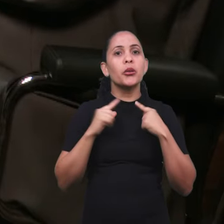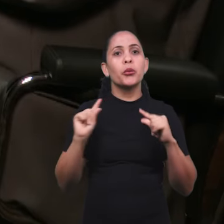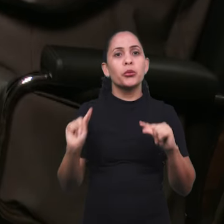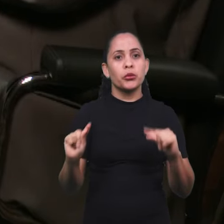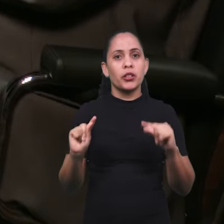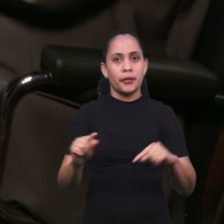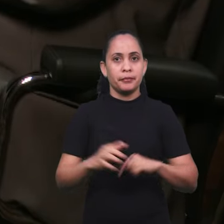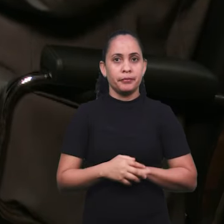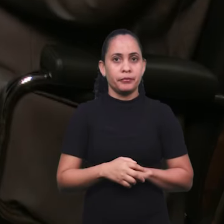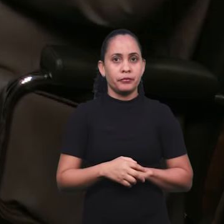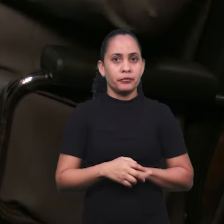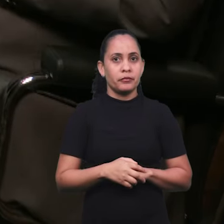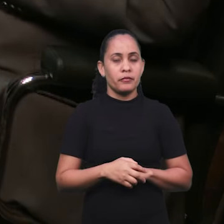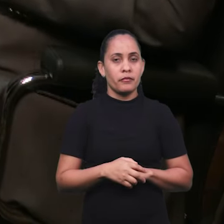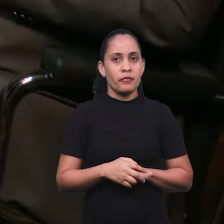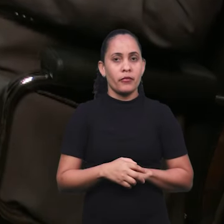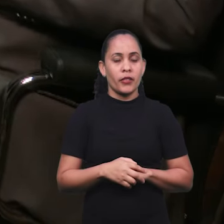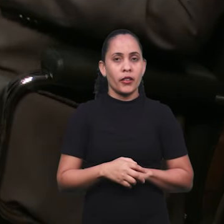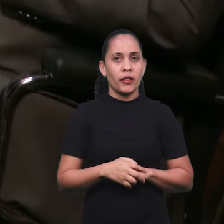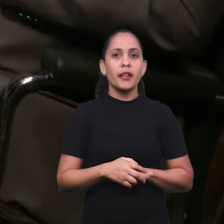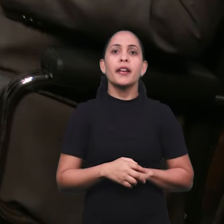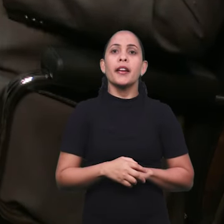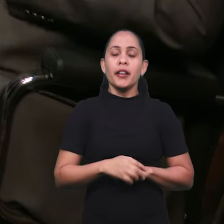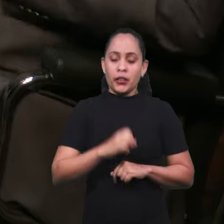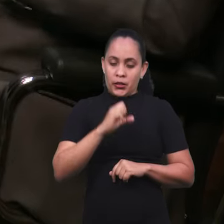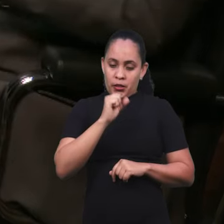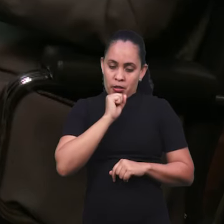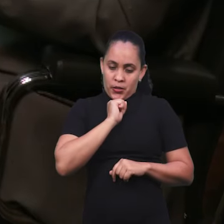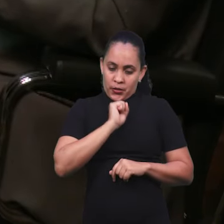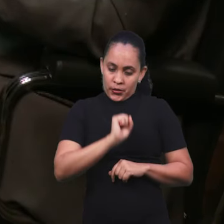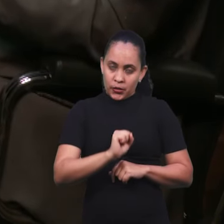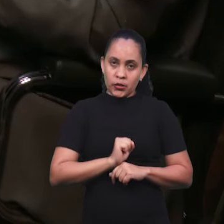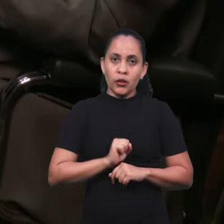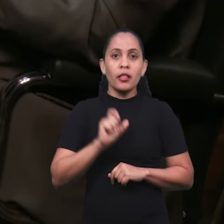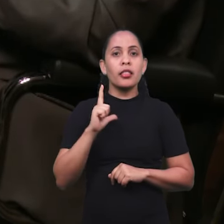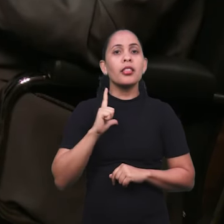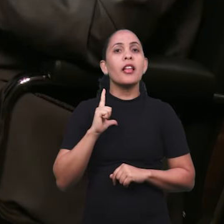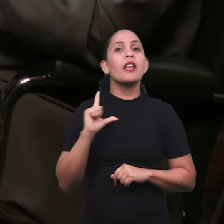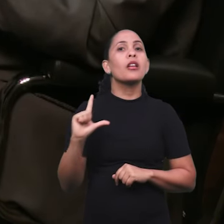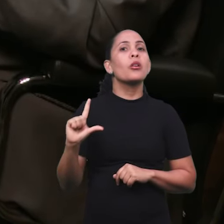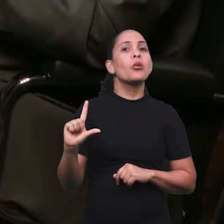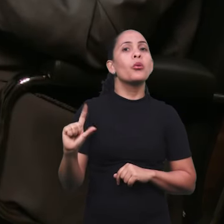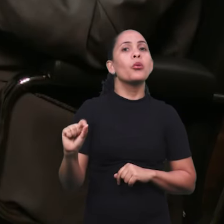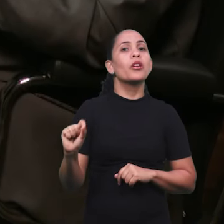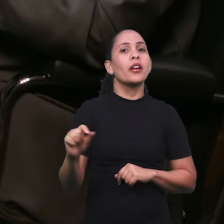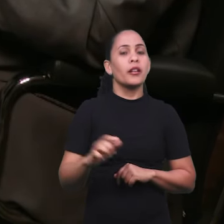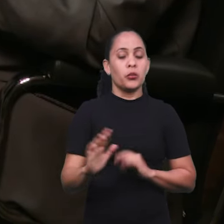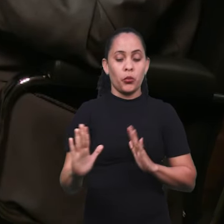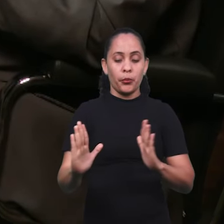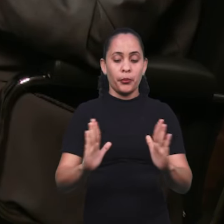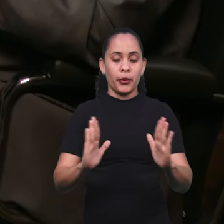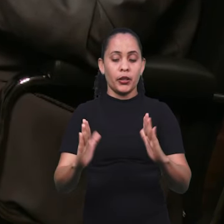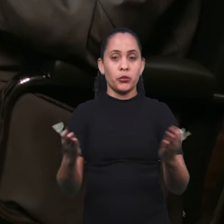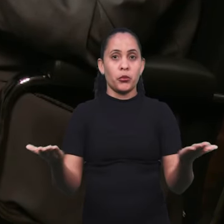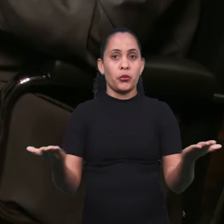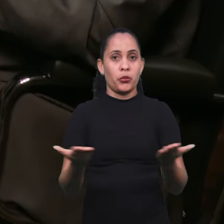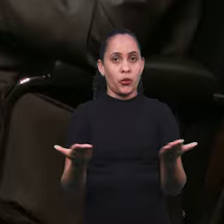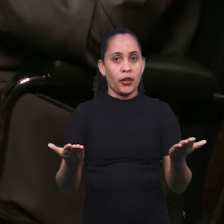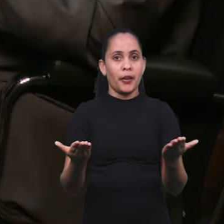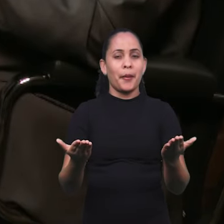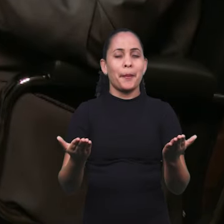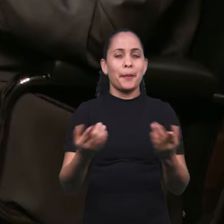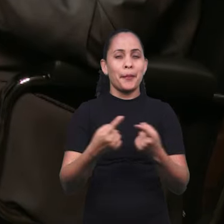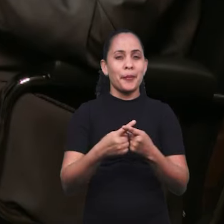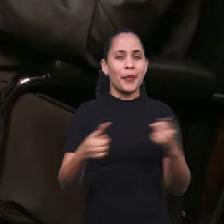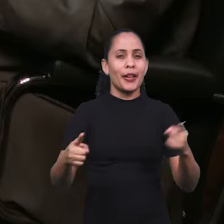continuar sendo que Israel espiritual agora seja uma nação sacerdotal, porque tem um princípio no